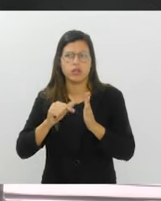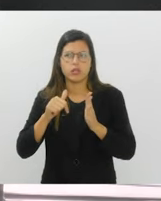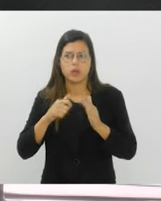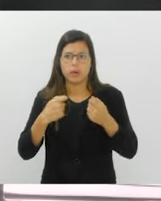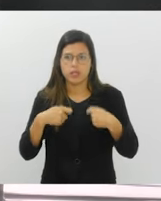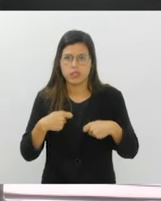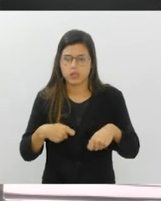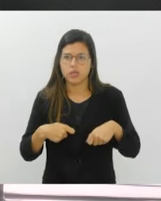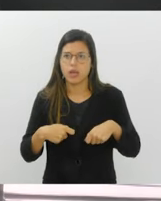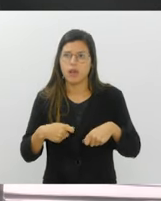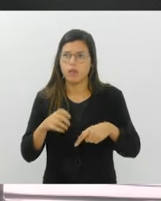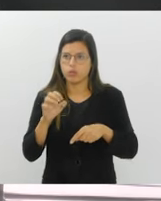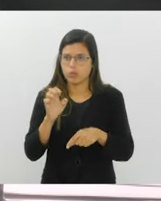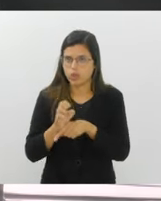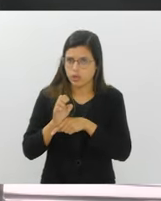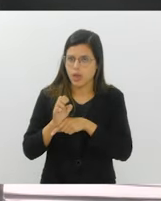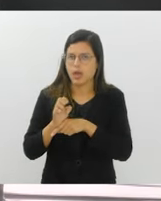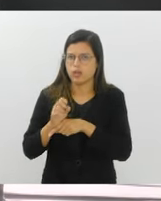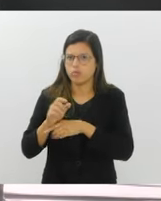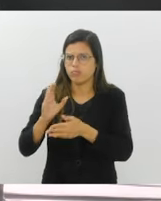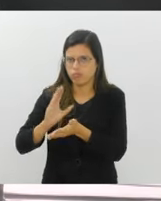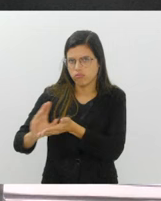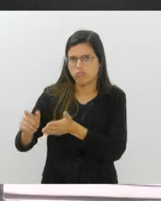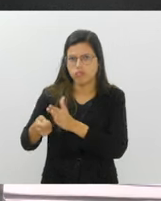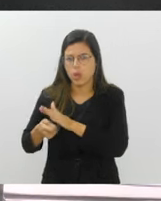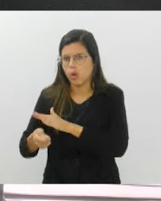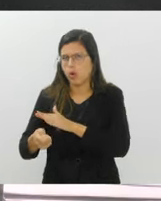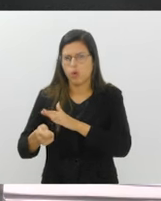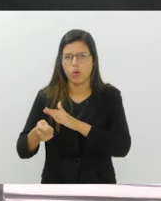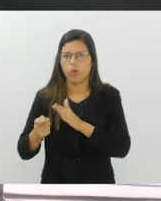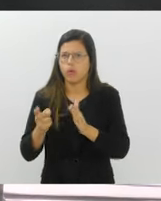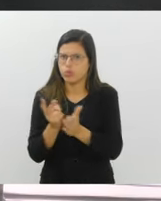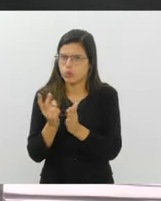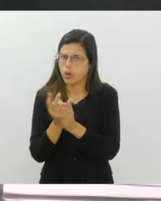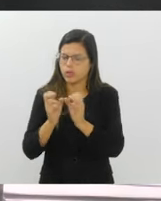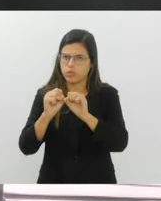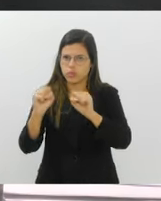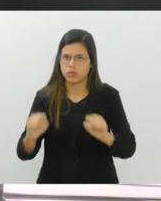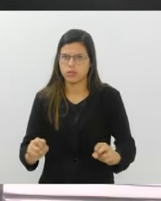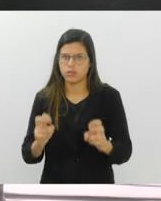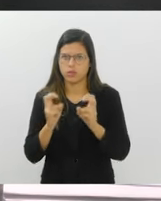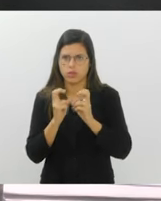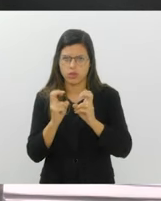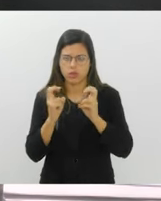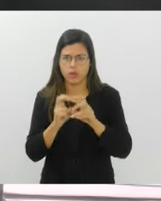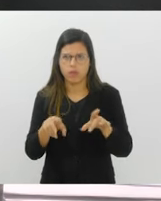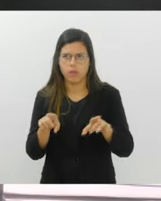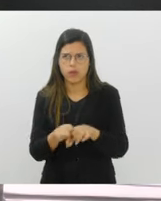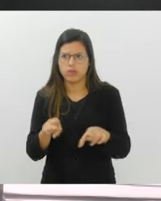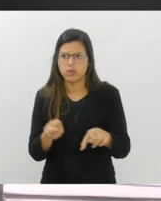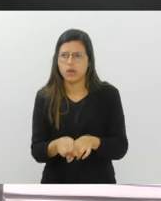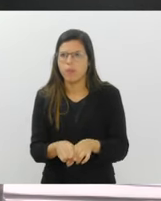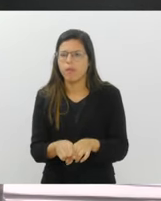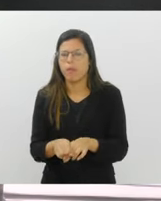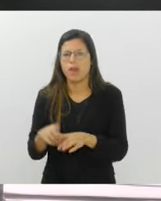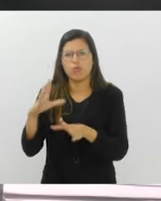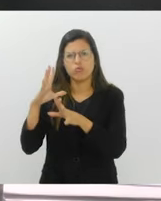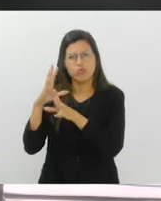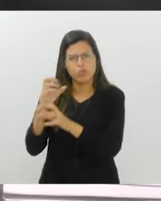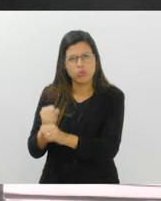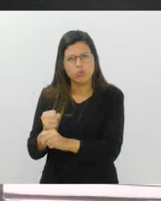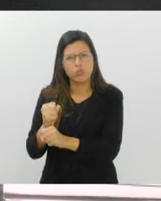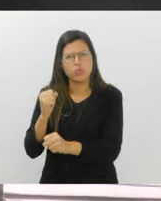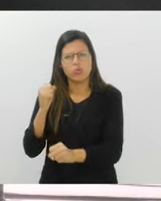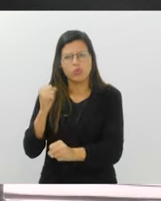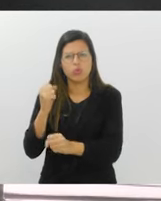Estado honraria, para que o serviço pudesse ser prestado. E remuneração de capital, lucro, etc., isso seriam